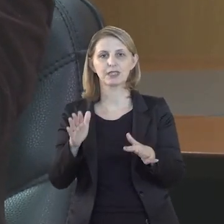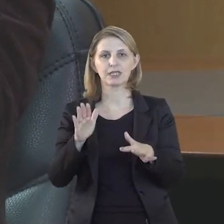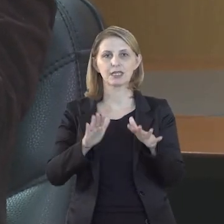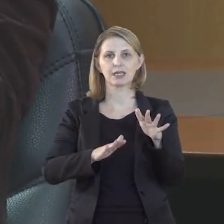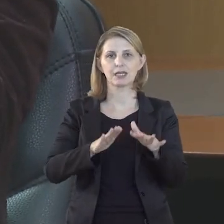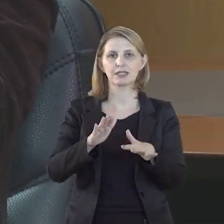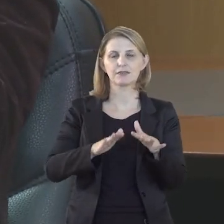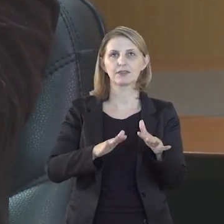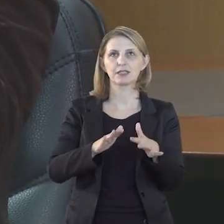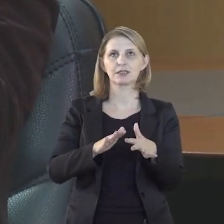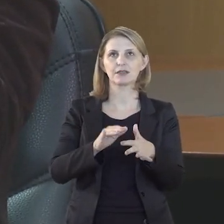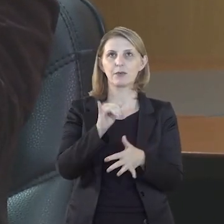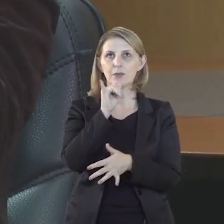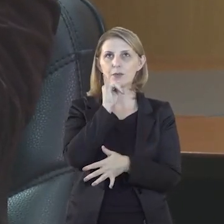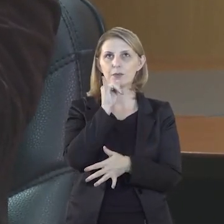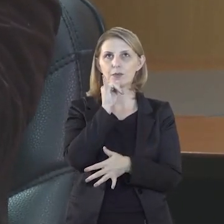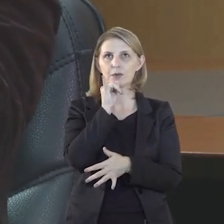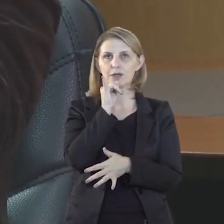cartesiana, de uma forma muito...